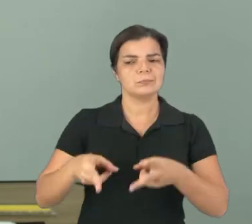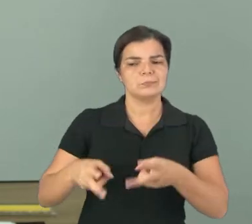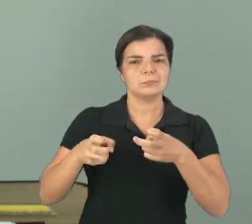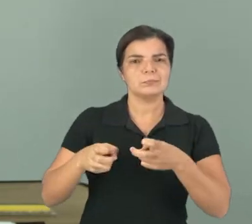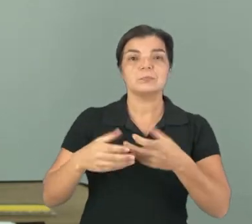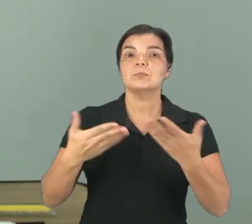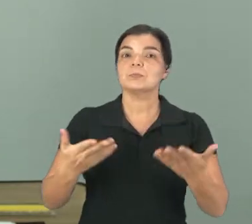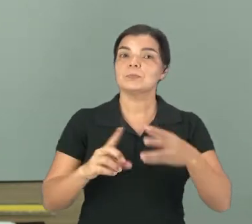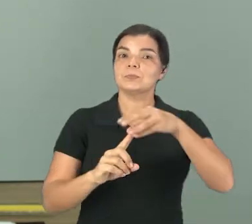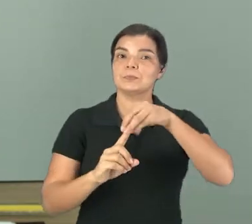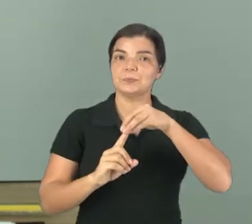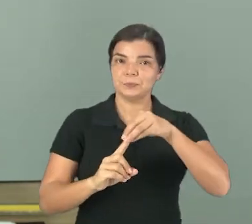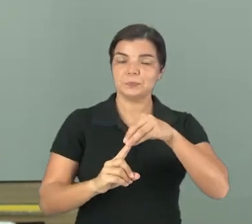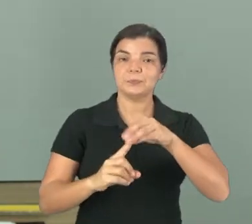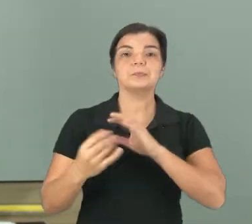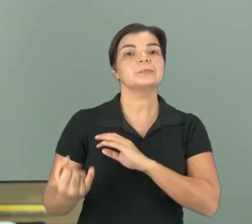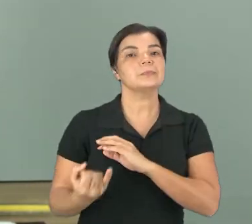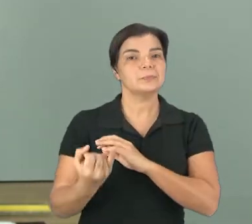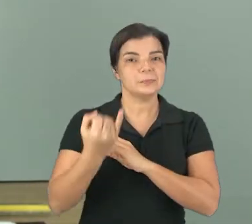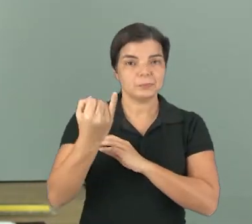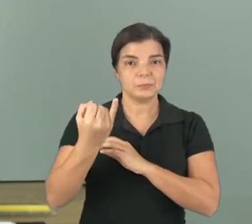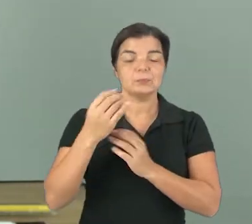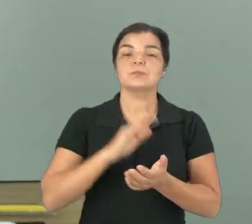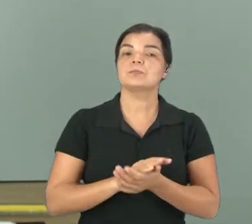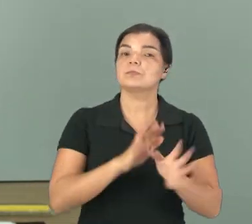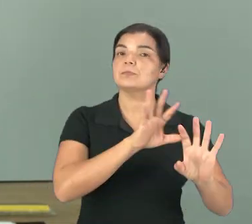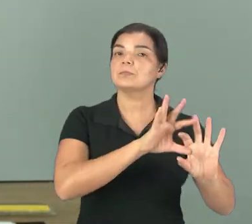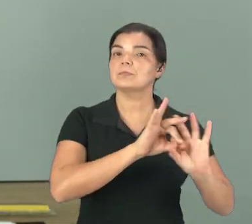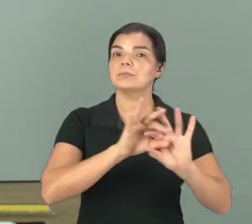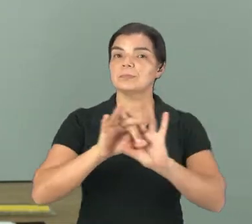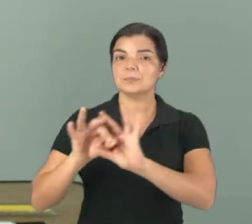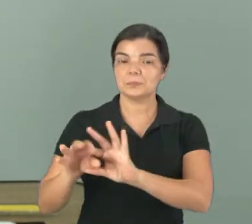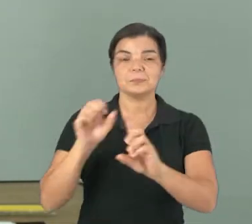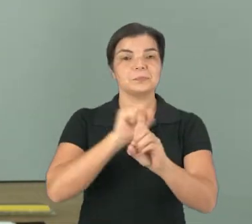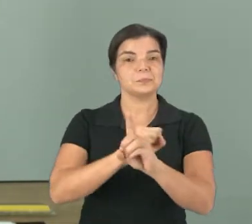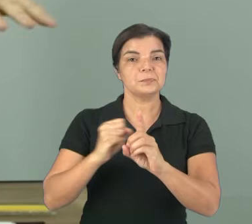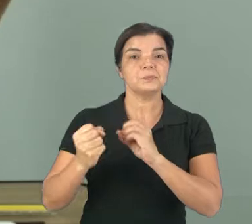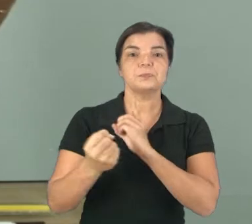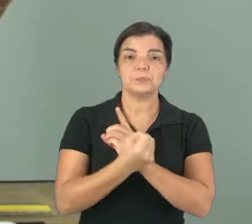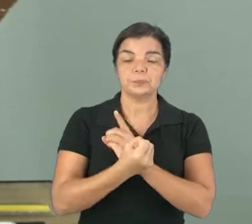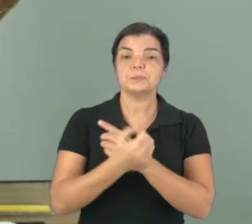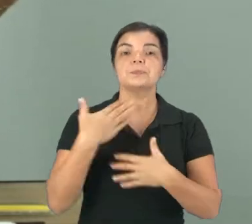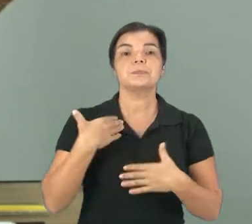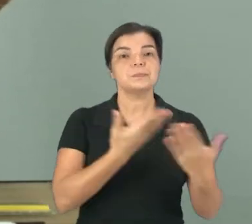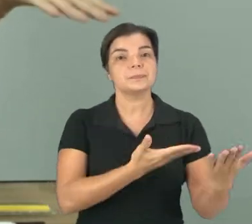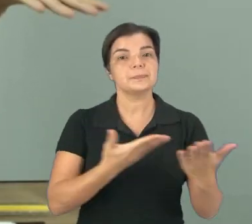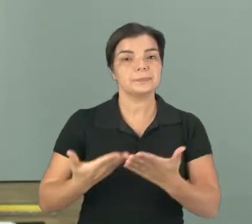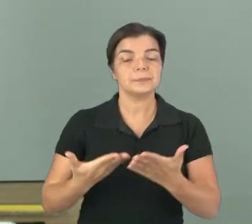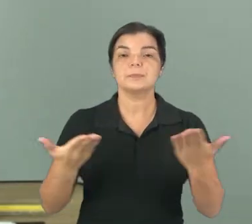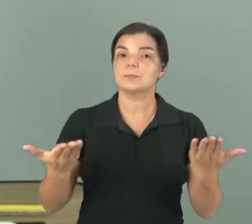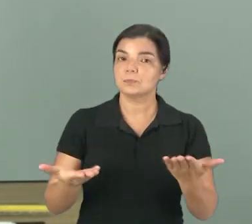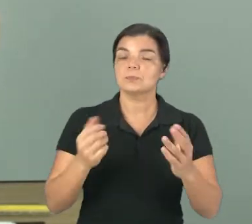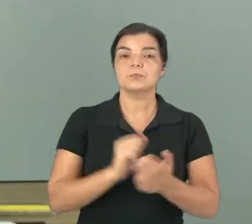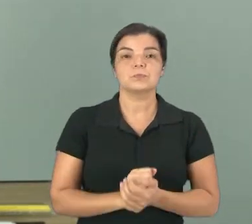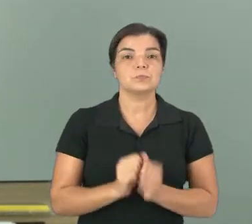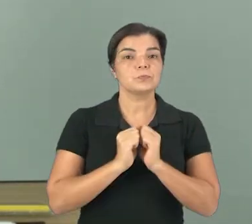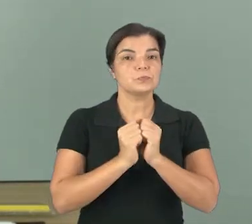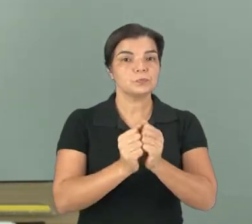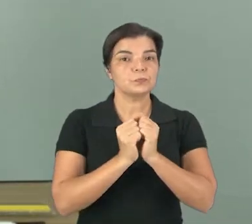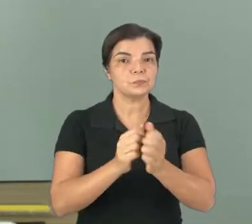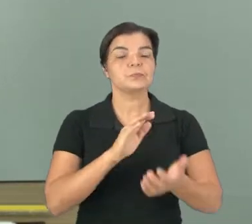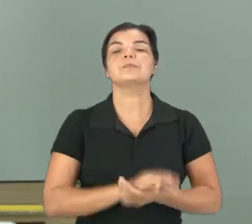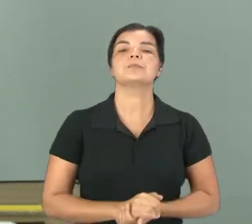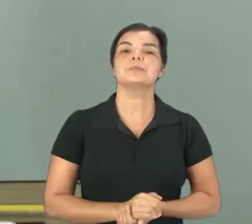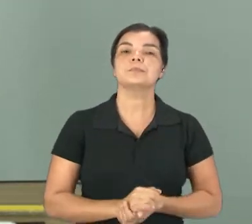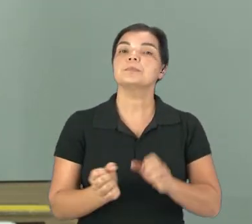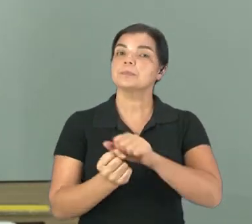a finalidade, a função deles em diversos contextos sociais, tudo bem? Então, eu quero te convidar agora para ir junto comigo lá